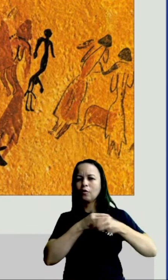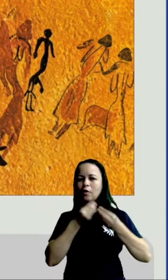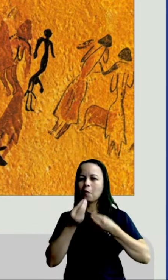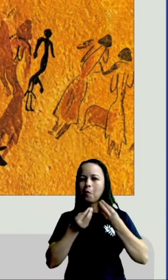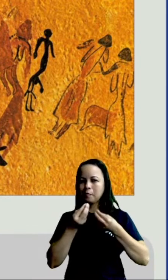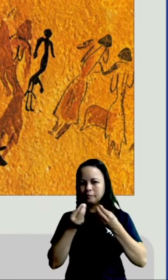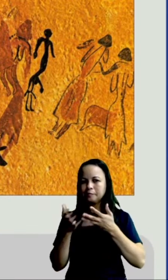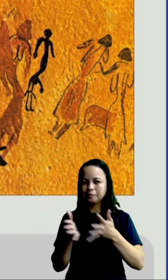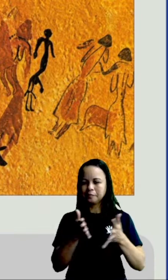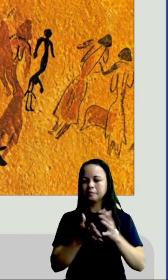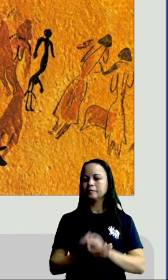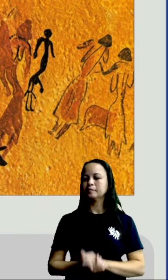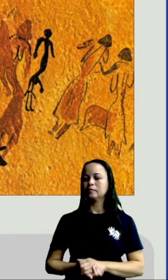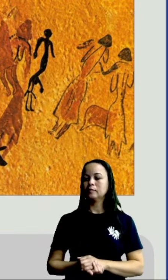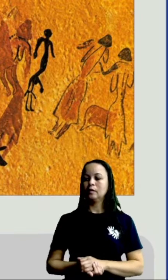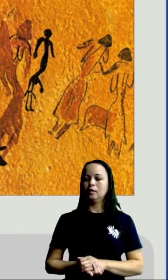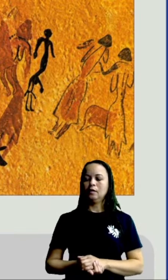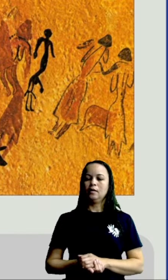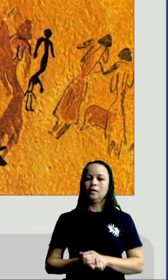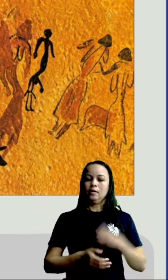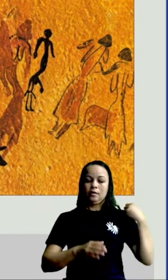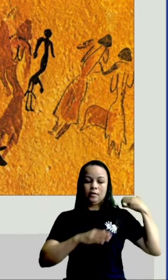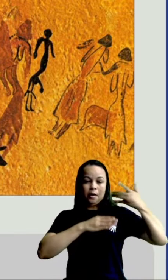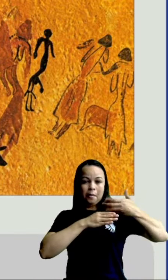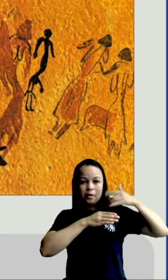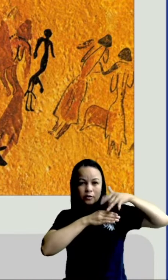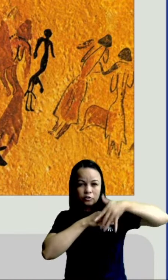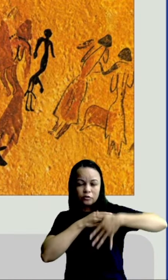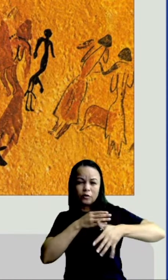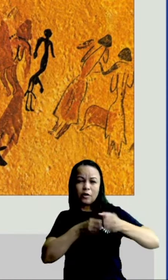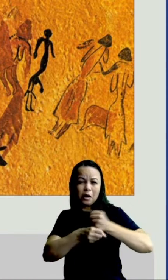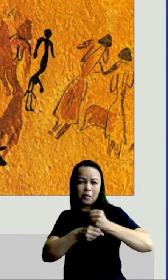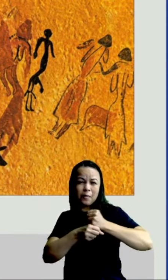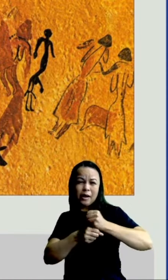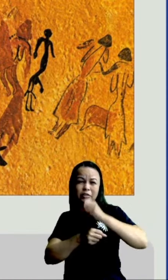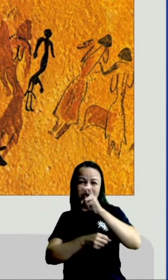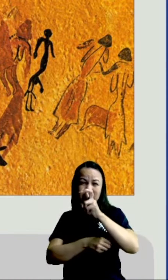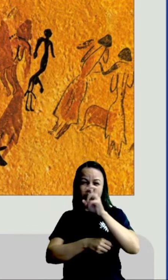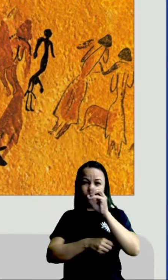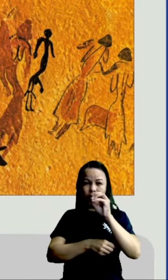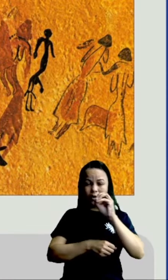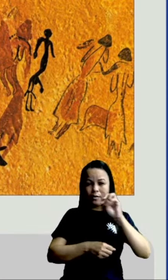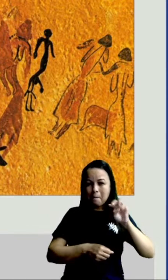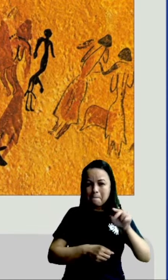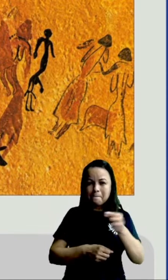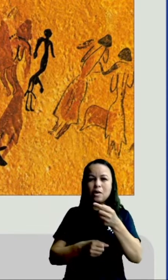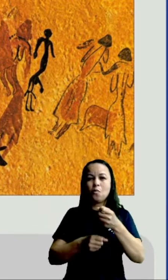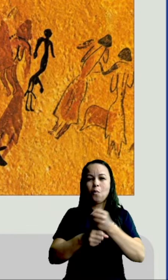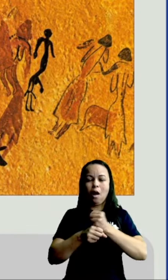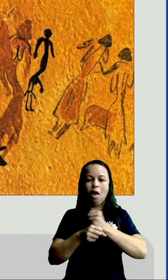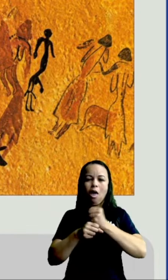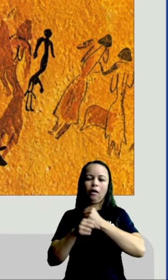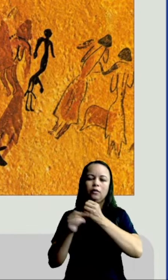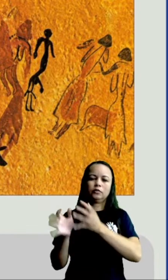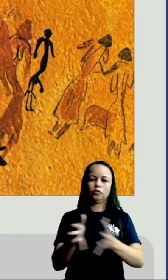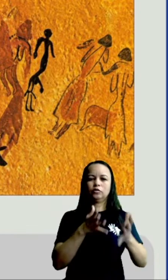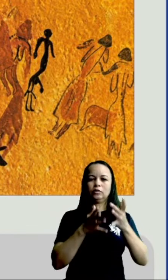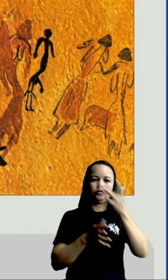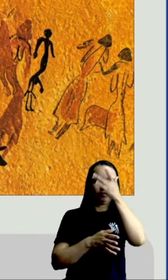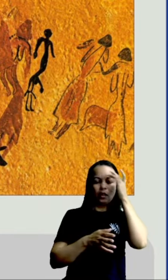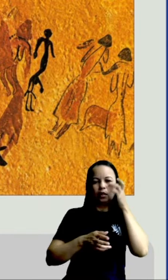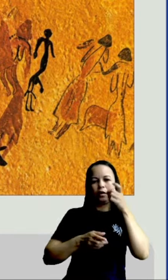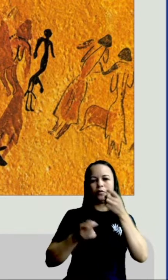lá ver como é isso na pré-história há mais de 50 mil anos os seres humanos começaram a desenvolver ações